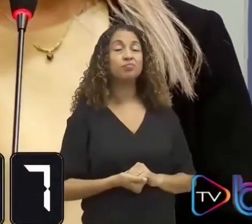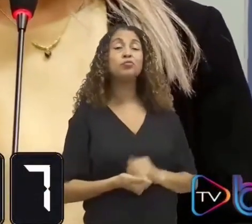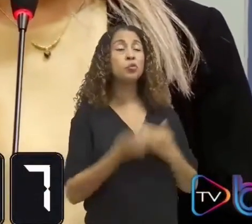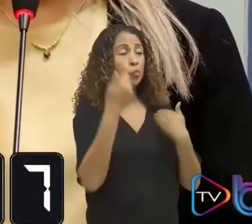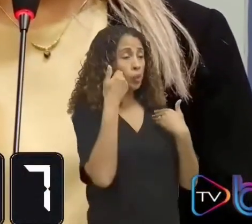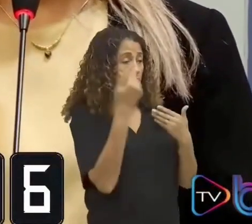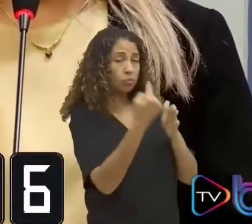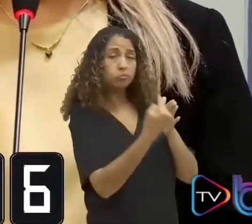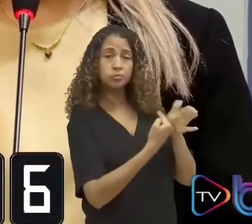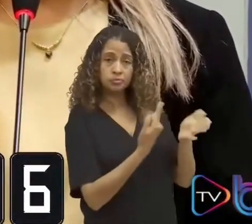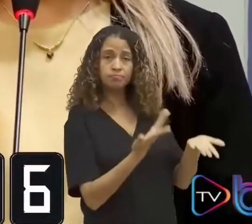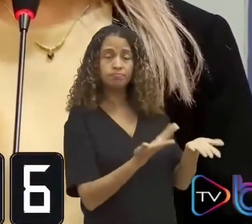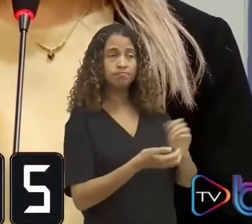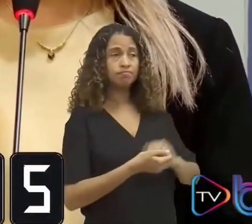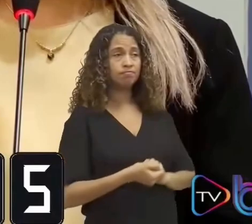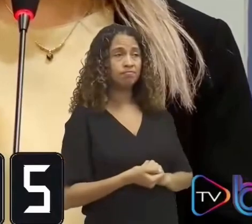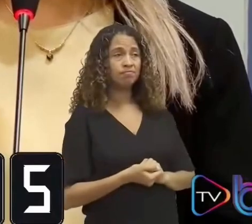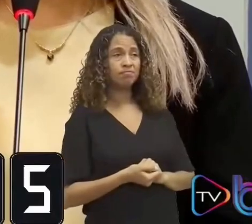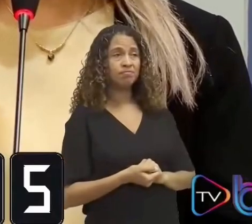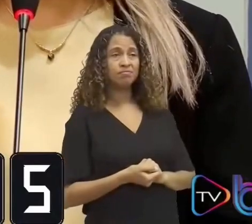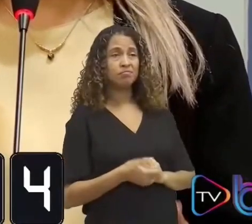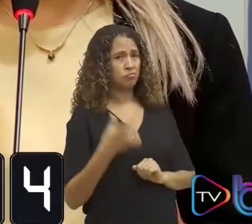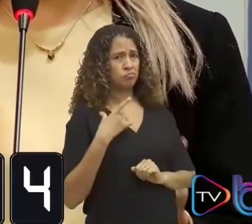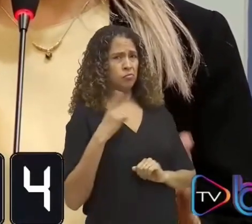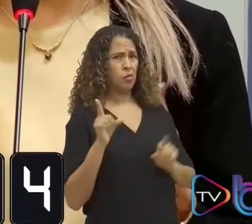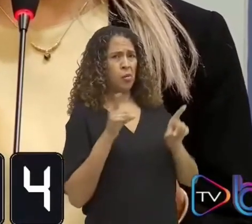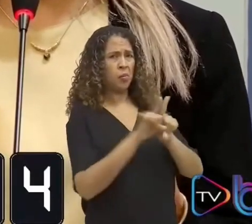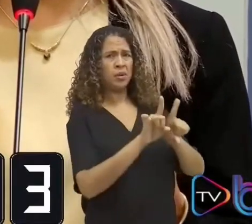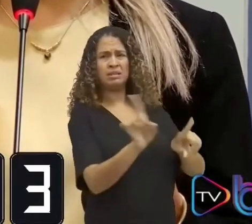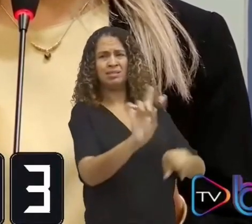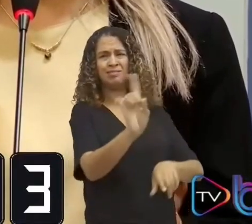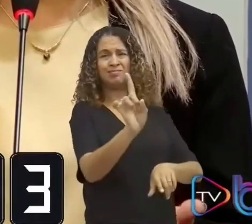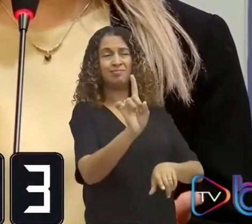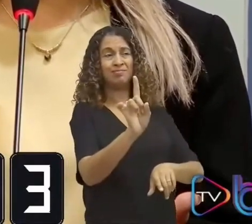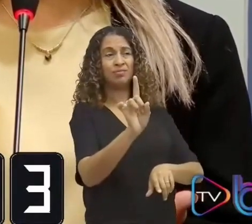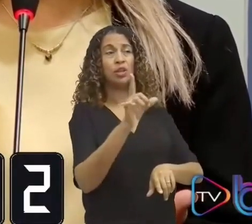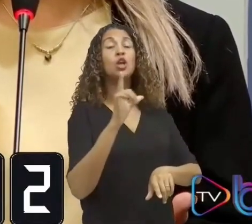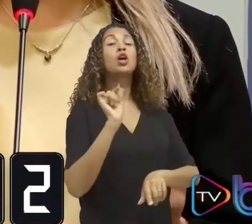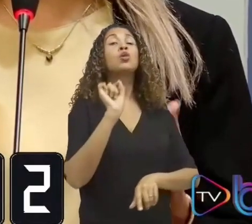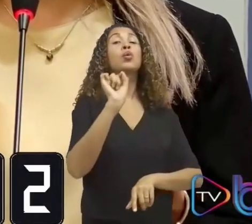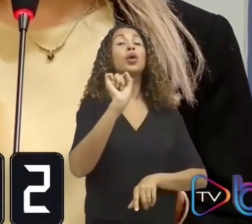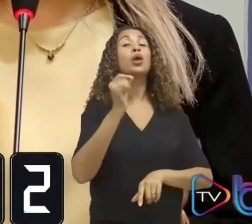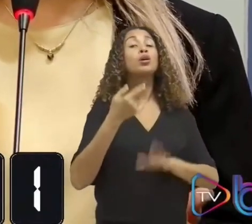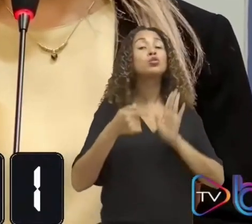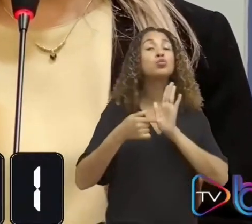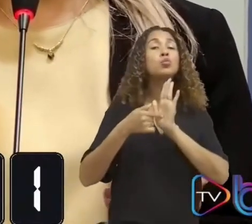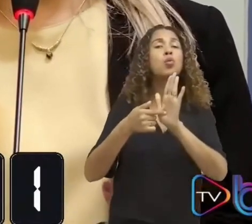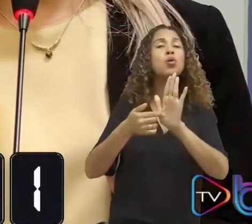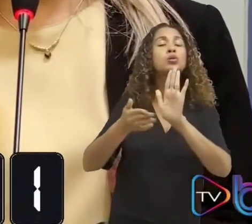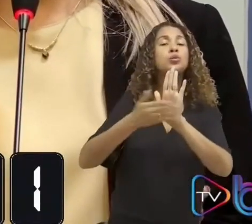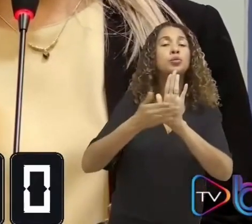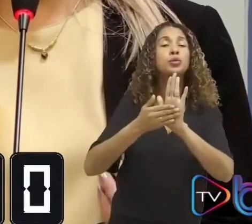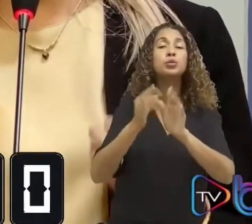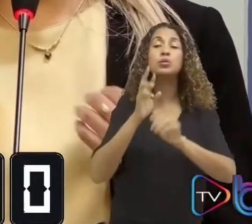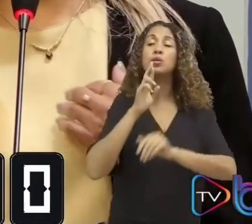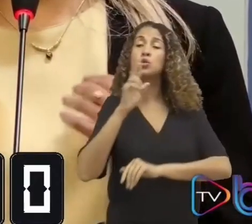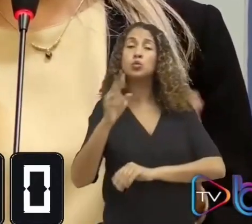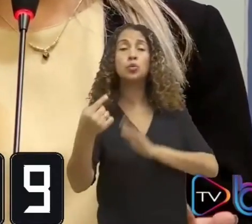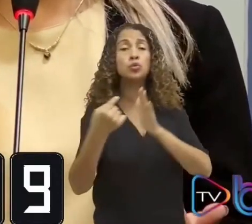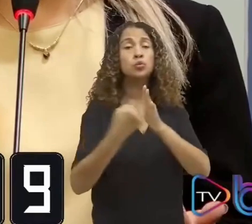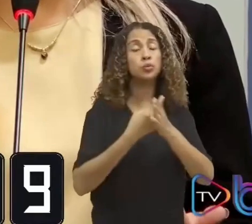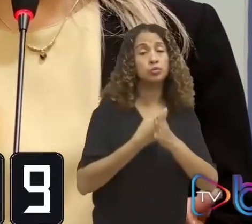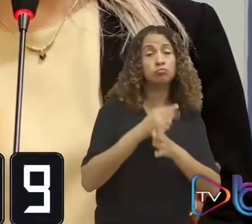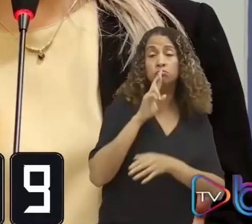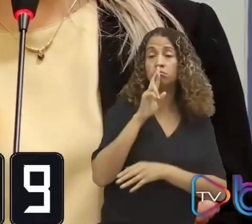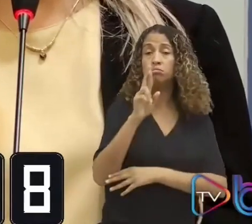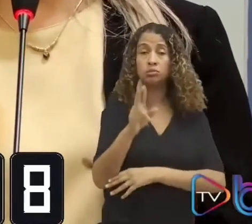pergunta. Não há puxadinho, a gente só faz propostas, responde perguntas. Eu estou aqui